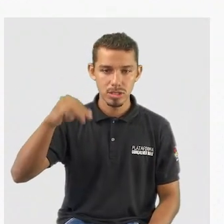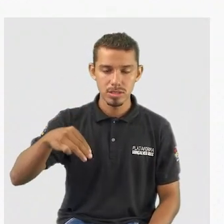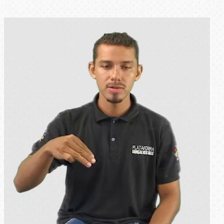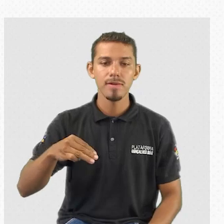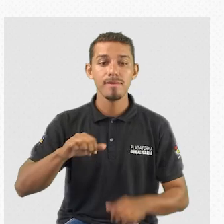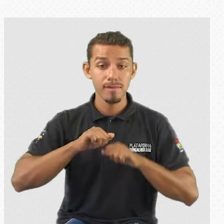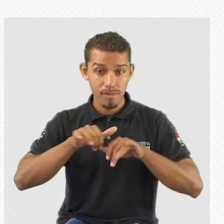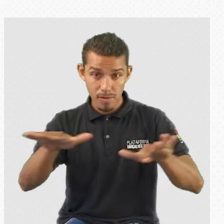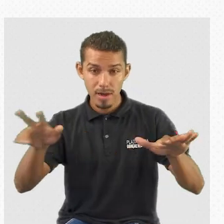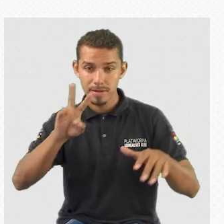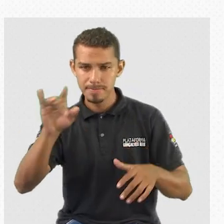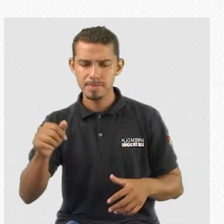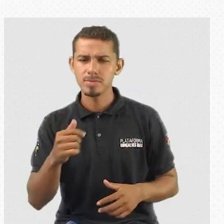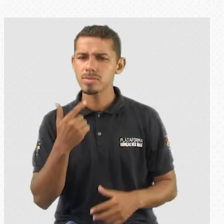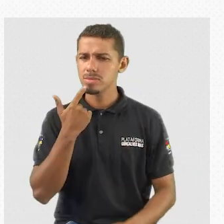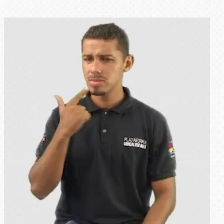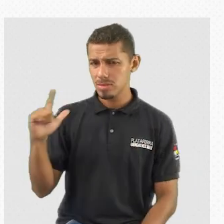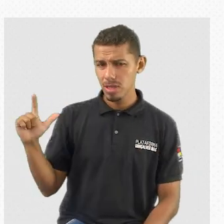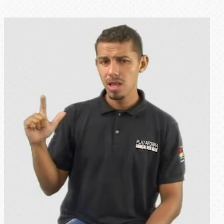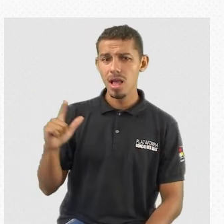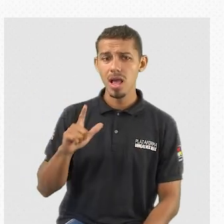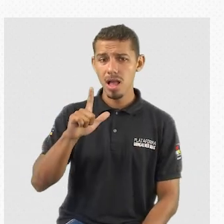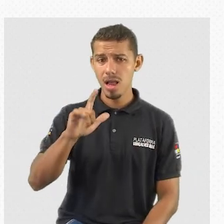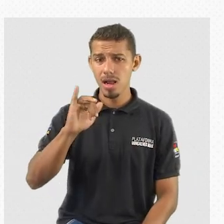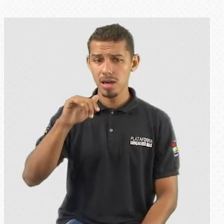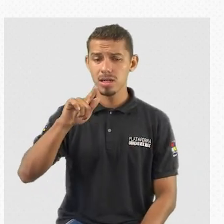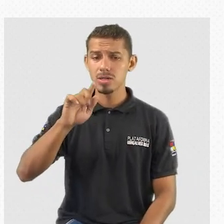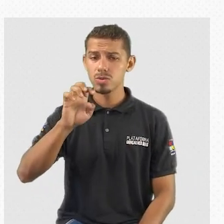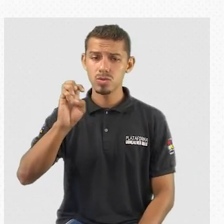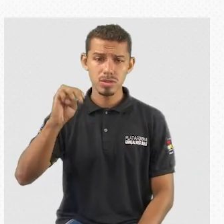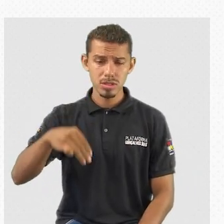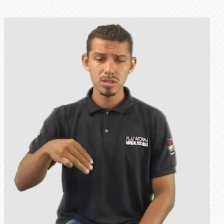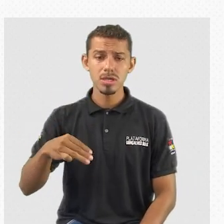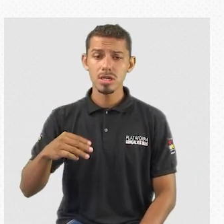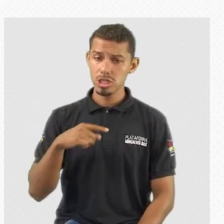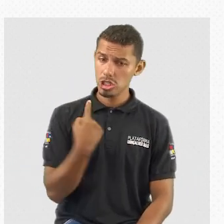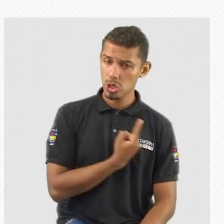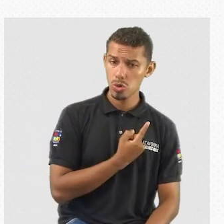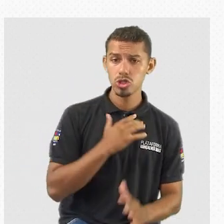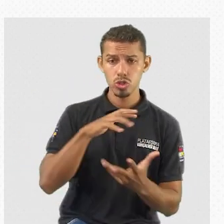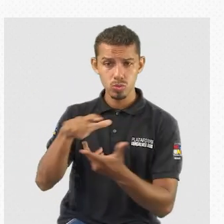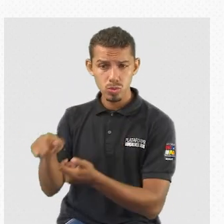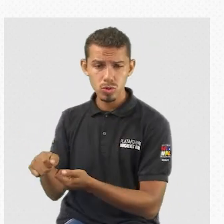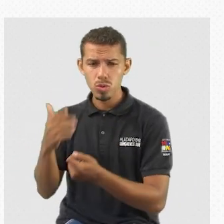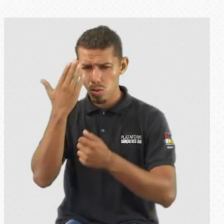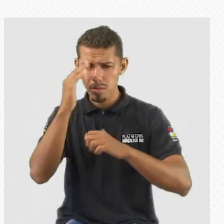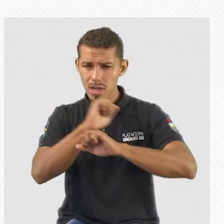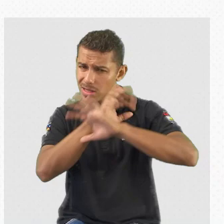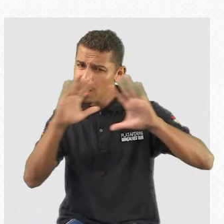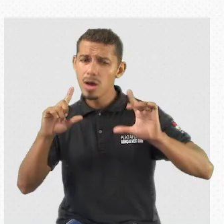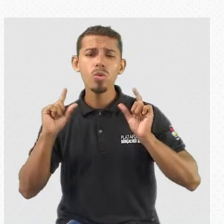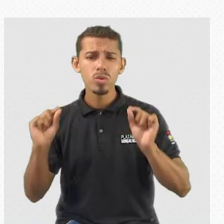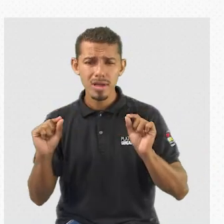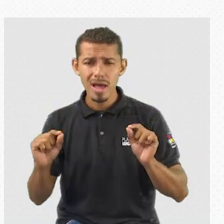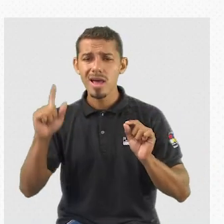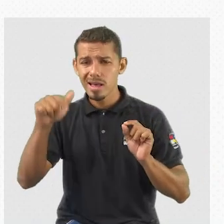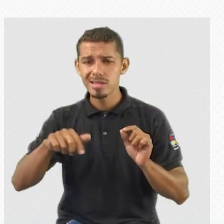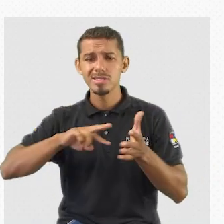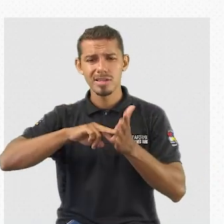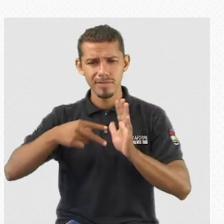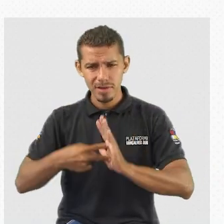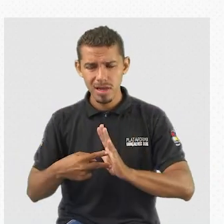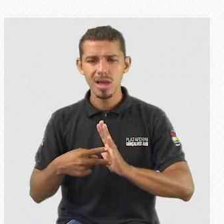debruçar. Então, se a linguagem, vamos lá, ela é a ponte entre nós e o mundo, compreender o que é significar